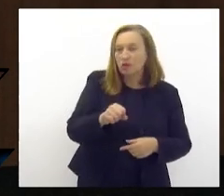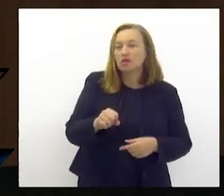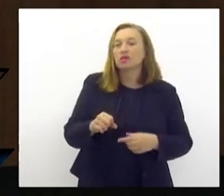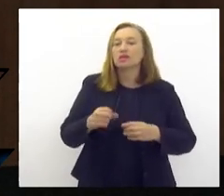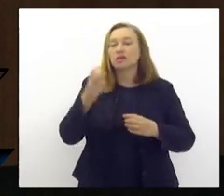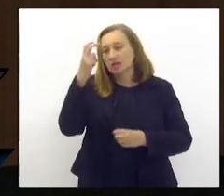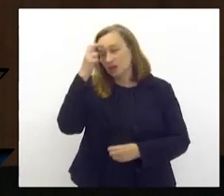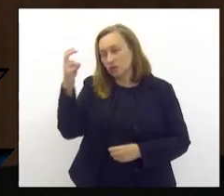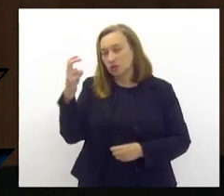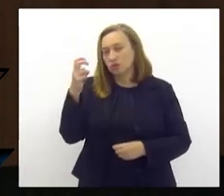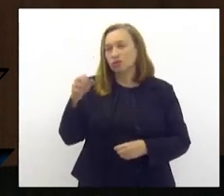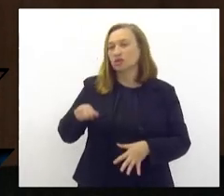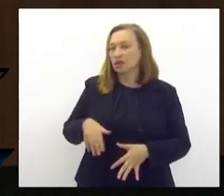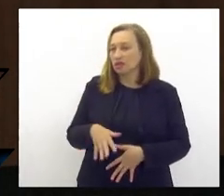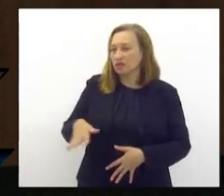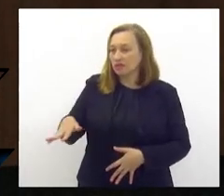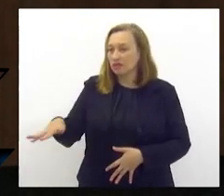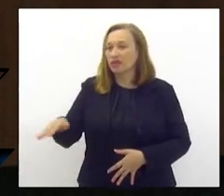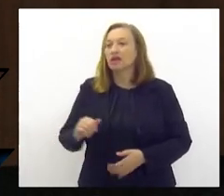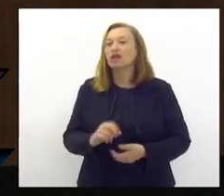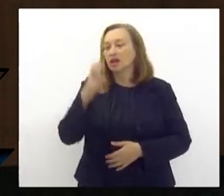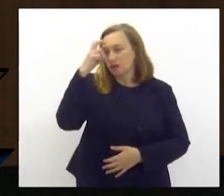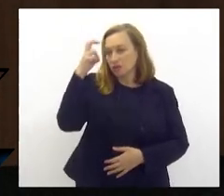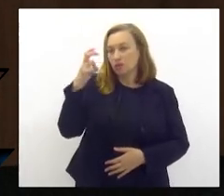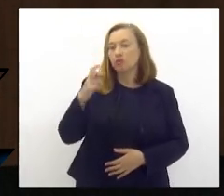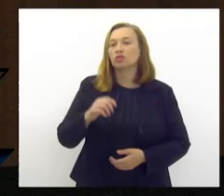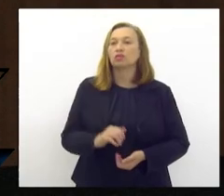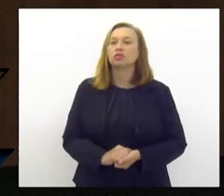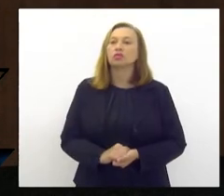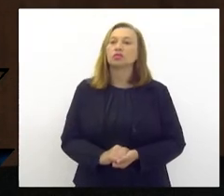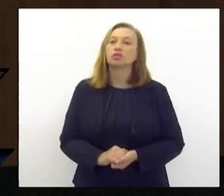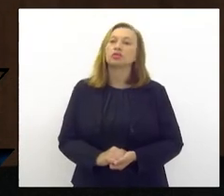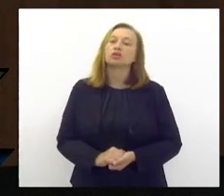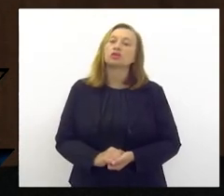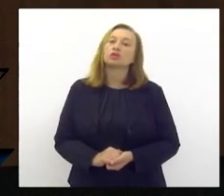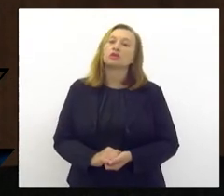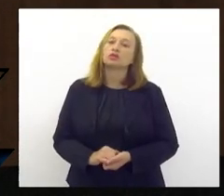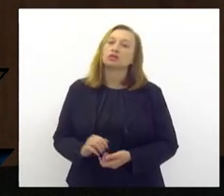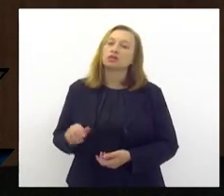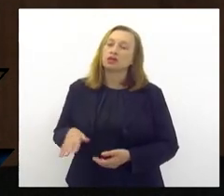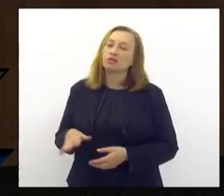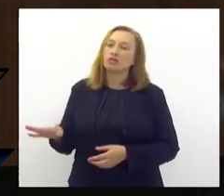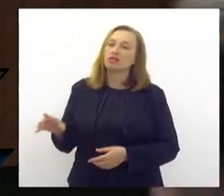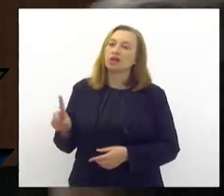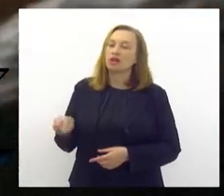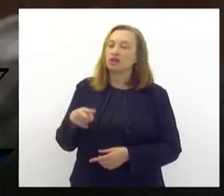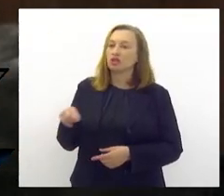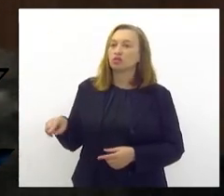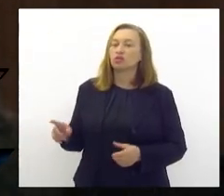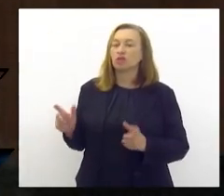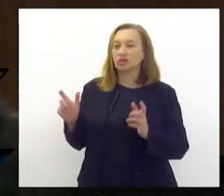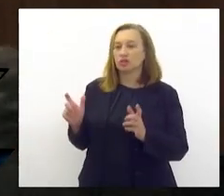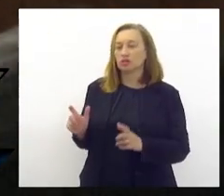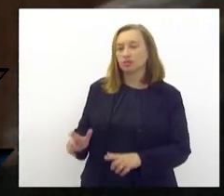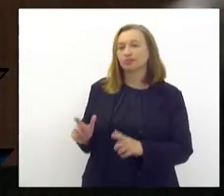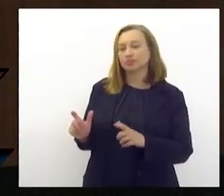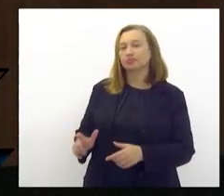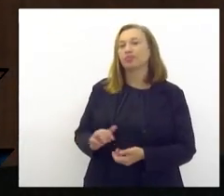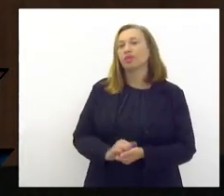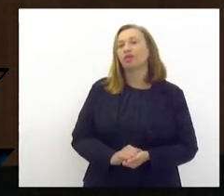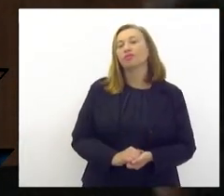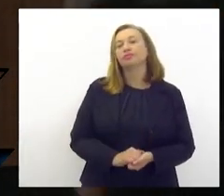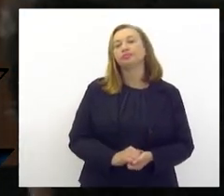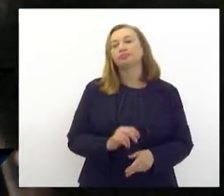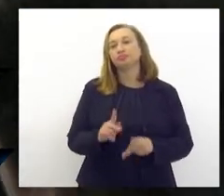a cultura nas favelas, a cultura nos territórios dos excluídos, a cultura naqueles territórios em que o